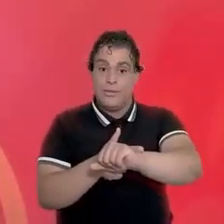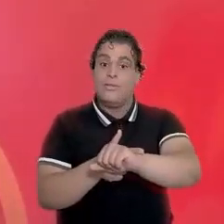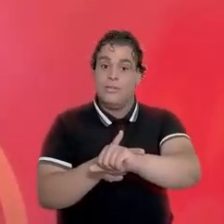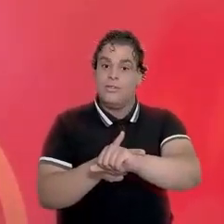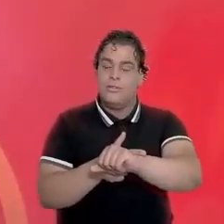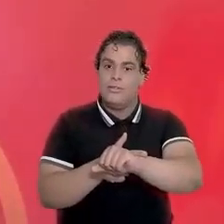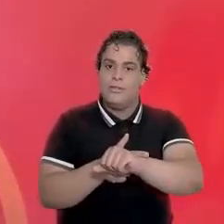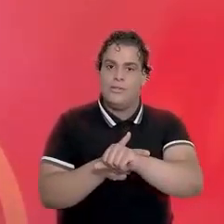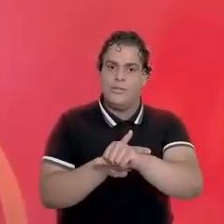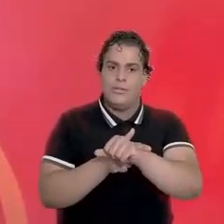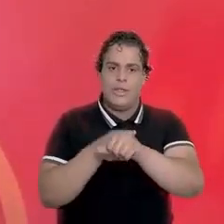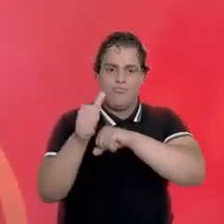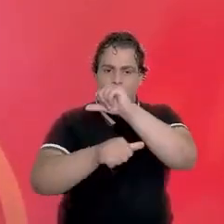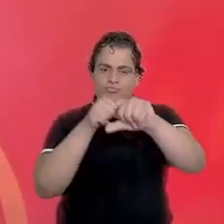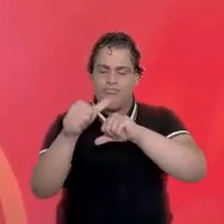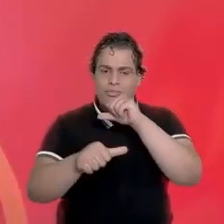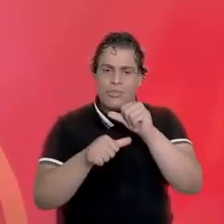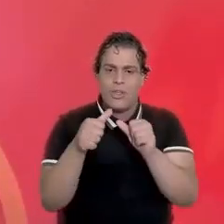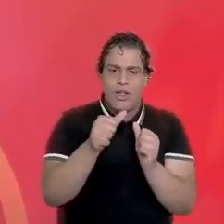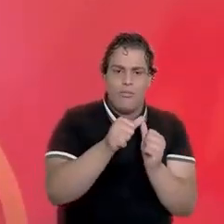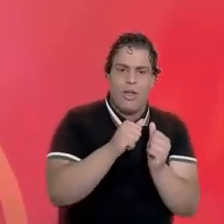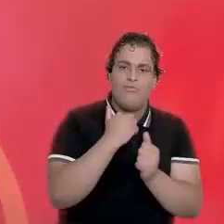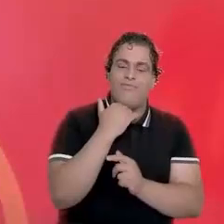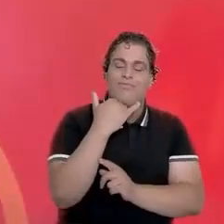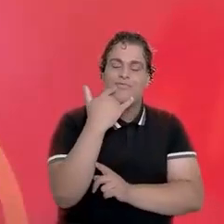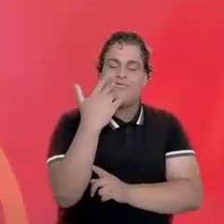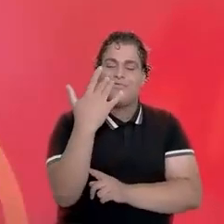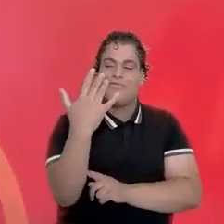toda multicores.